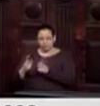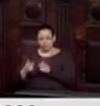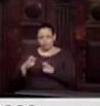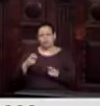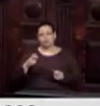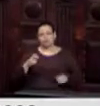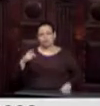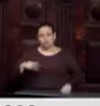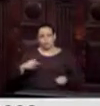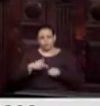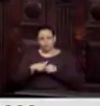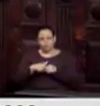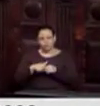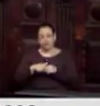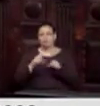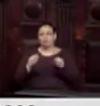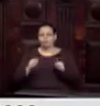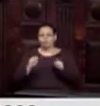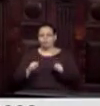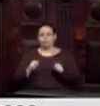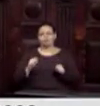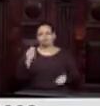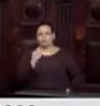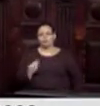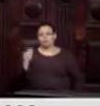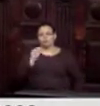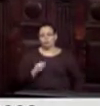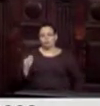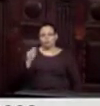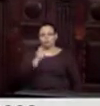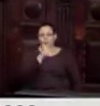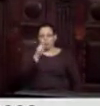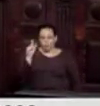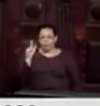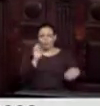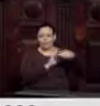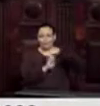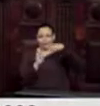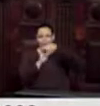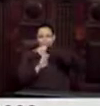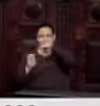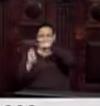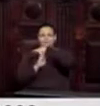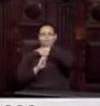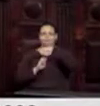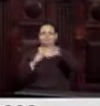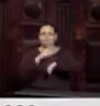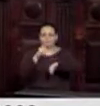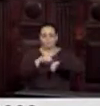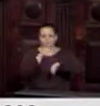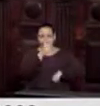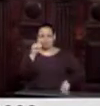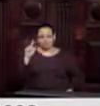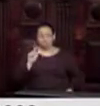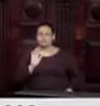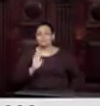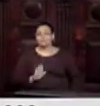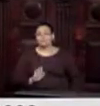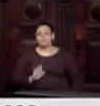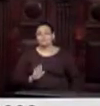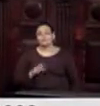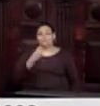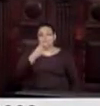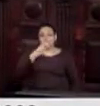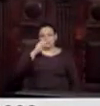Exclusividade. Poderia se associar, inclusive, com multinacionais, mas permanecendo, pelo menos,